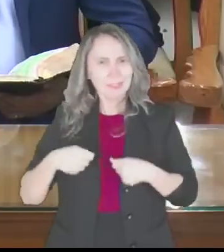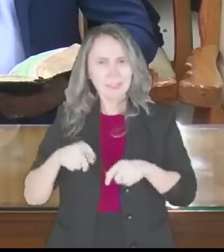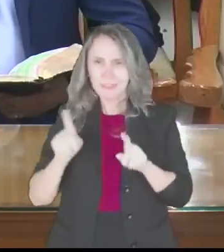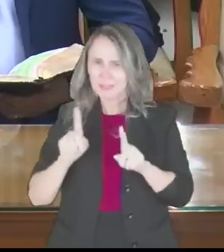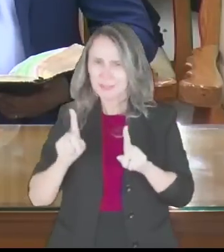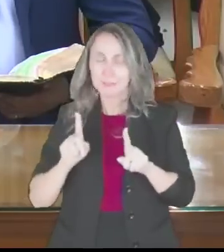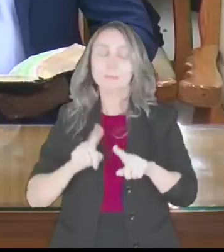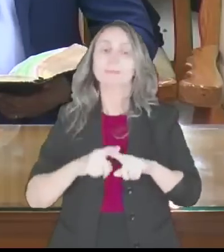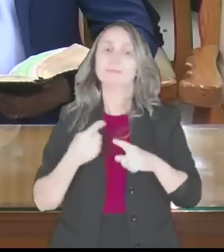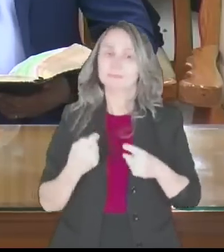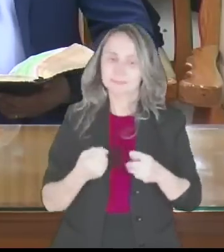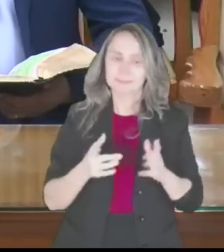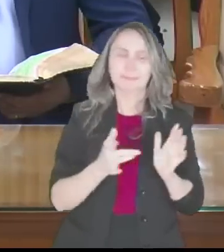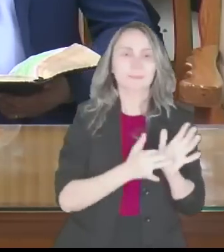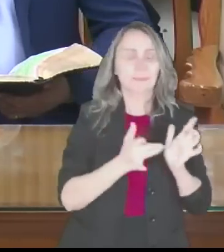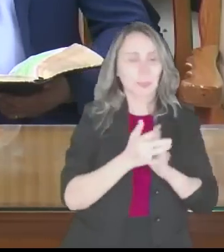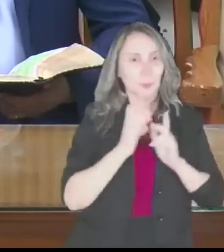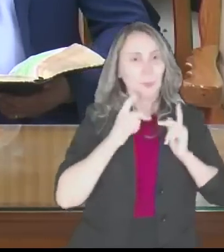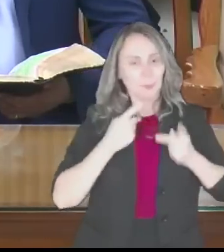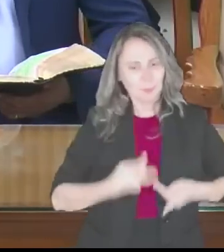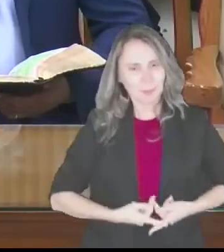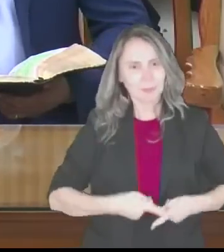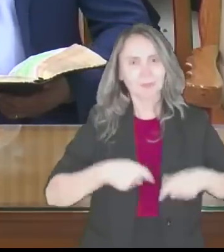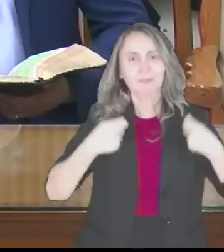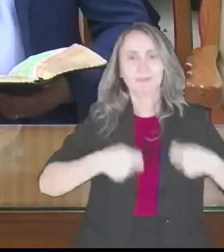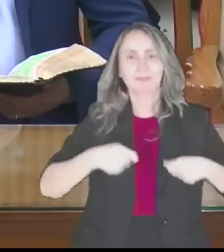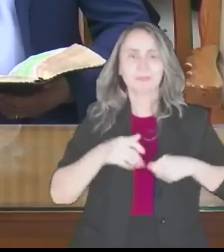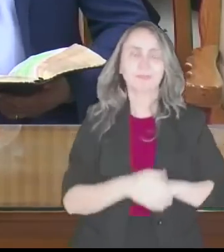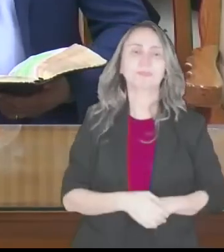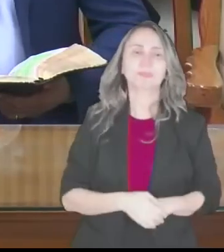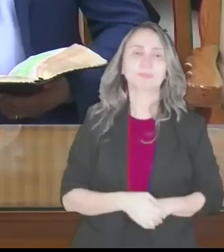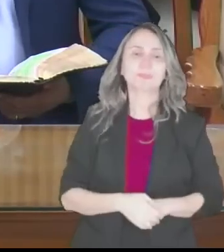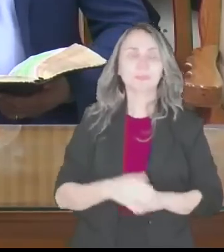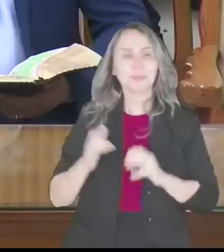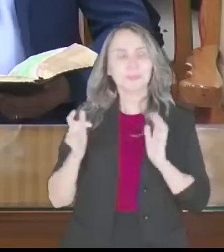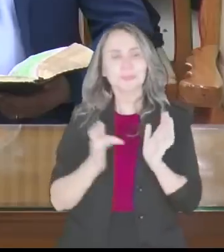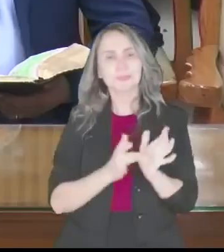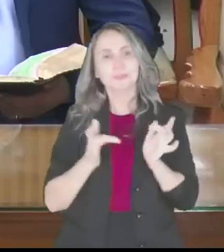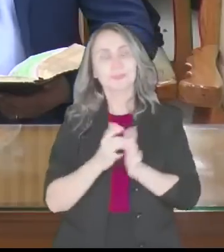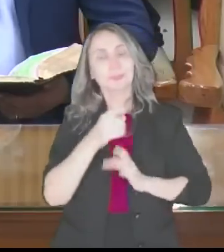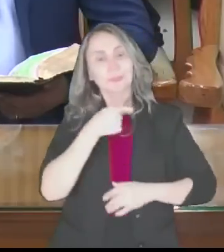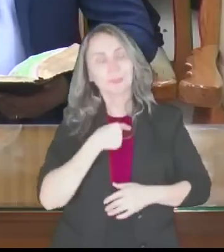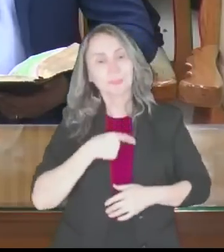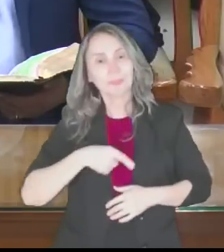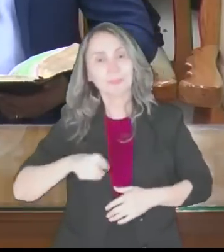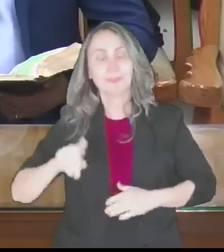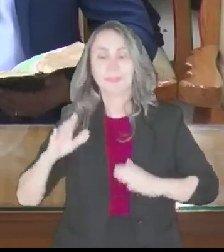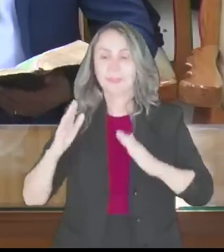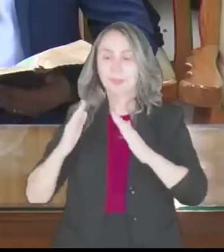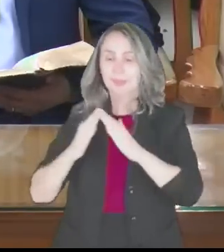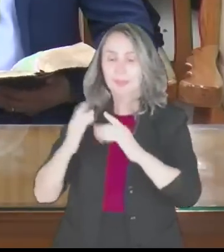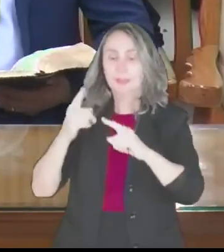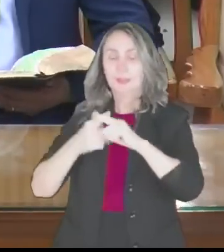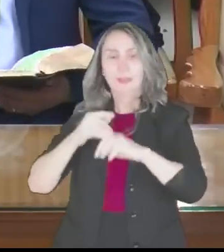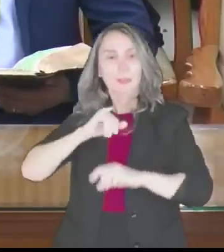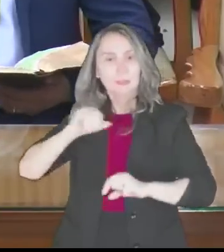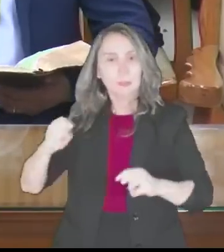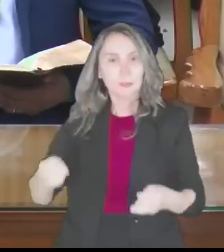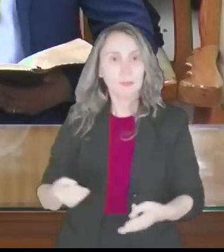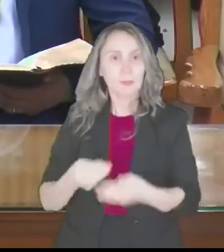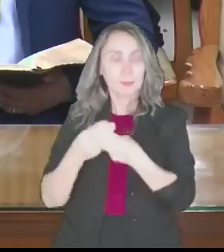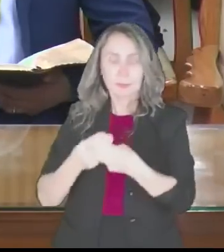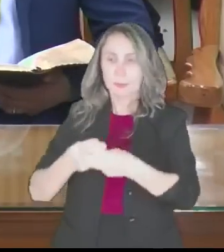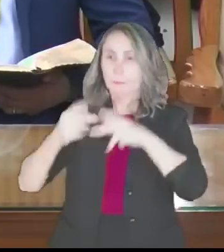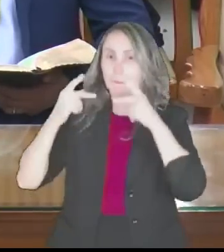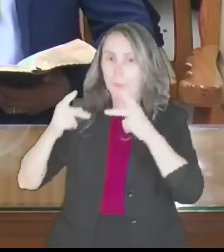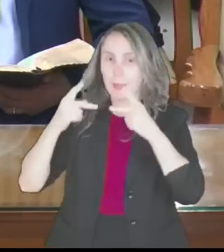Aí quando Jesus ia para a sinagoga pregar, Quando Jesus ia para a sinagoga dos judeus, que